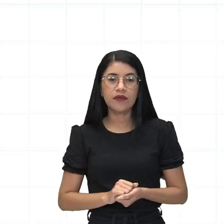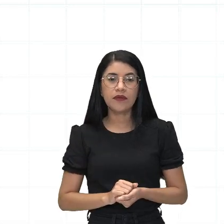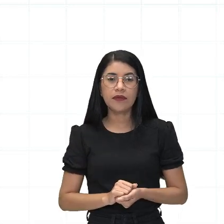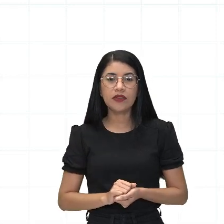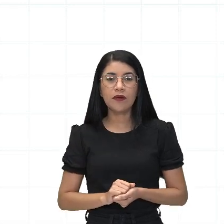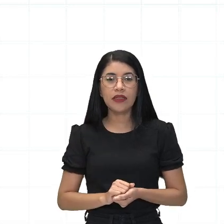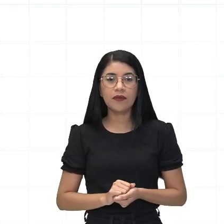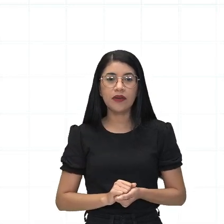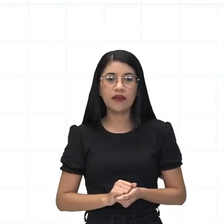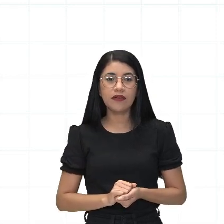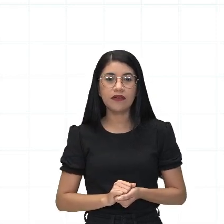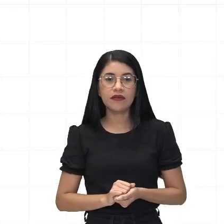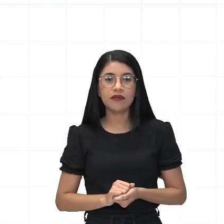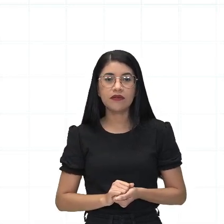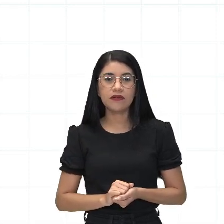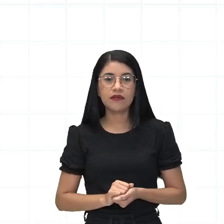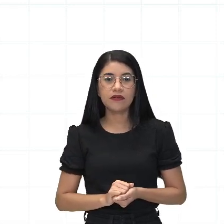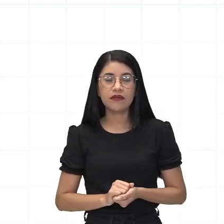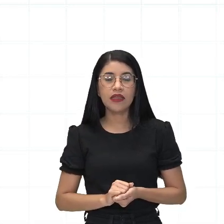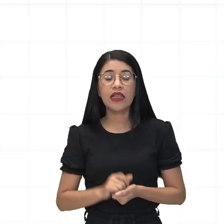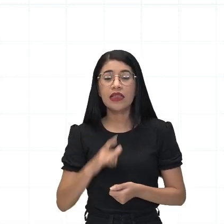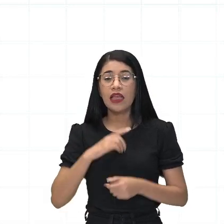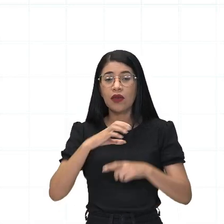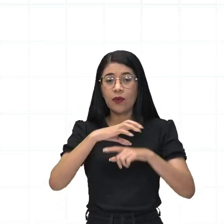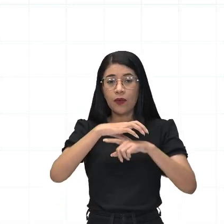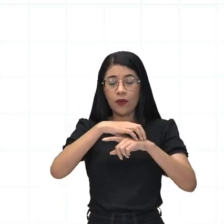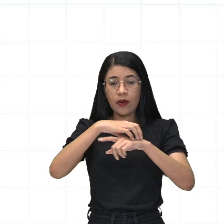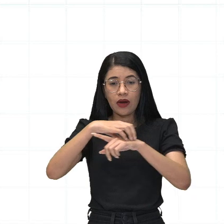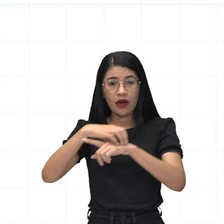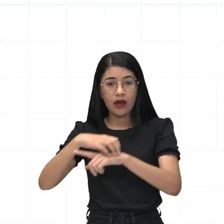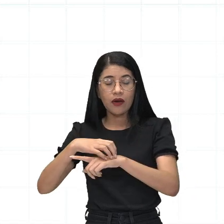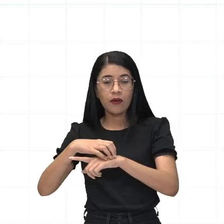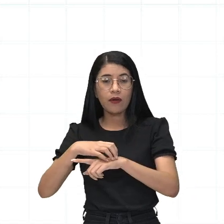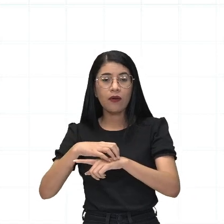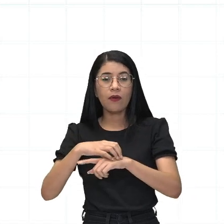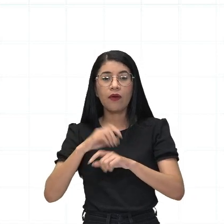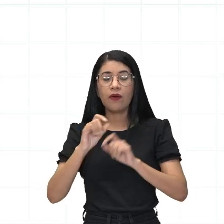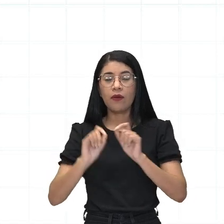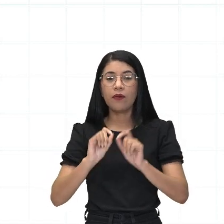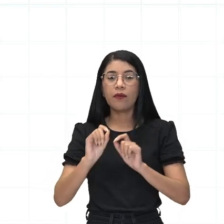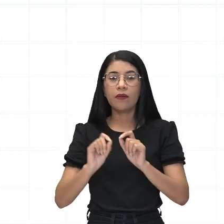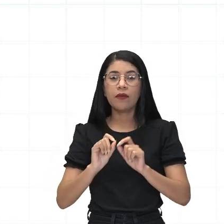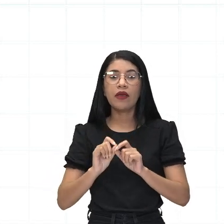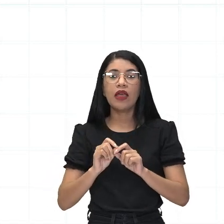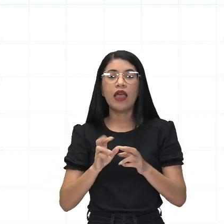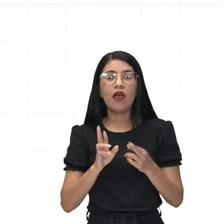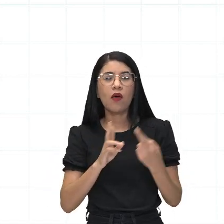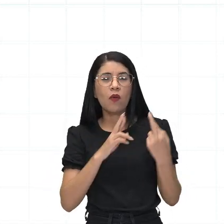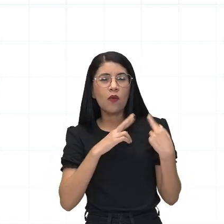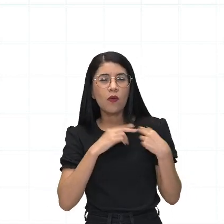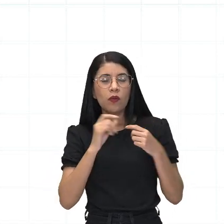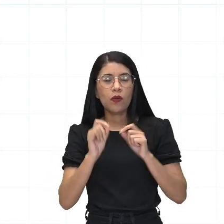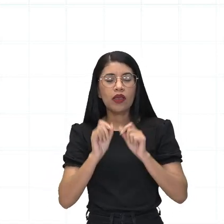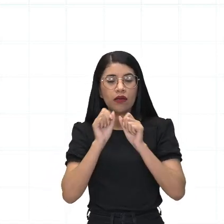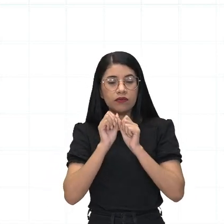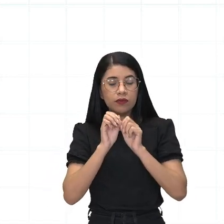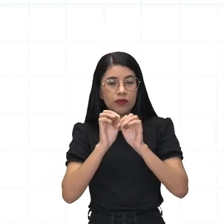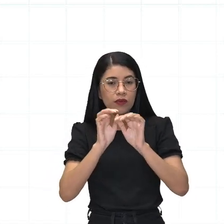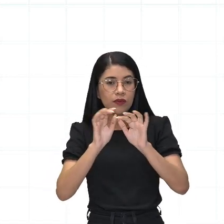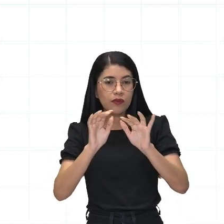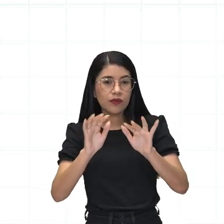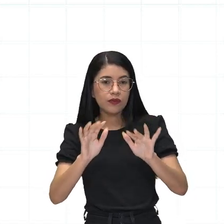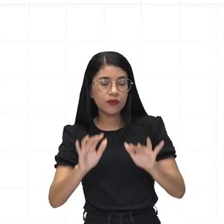a presença do caracol. O caracol que vai ser responsável aí